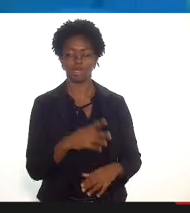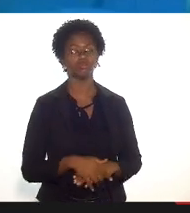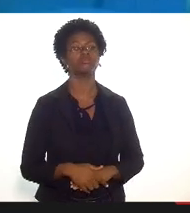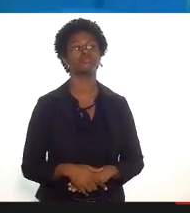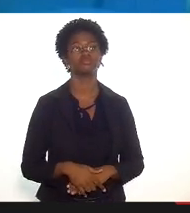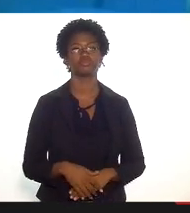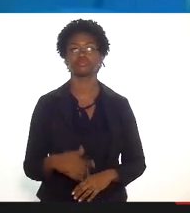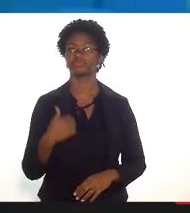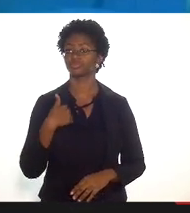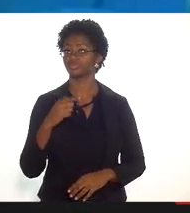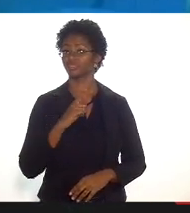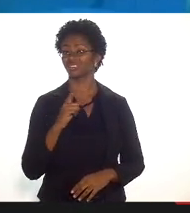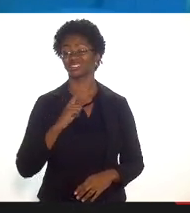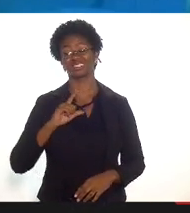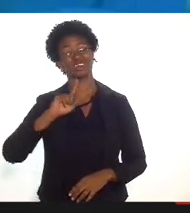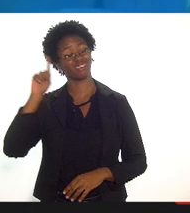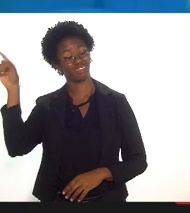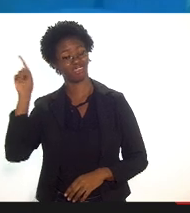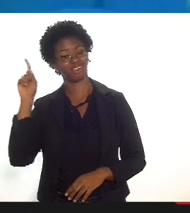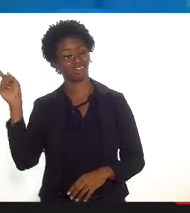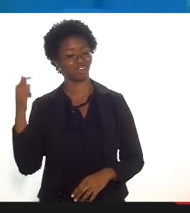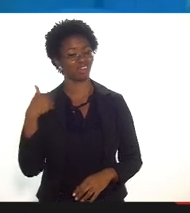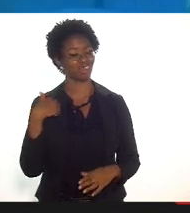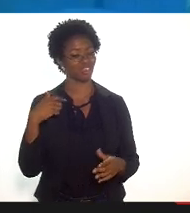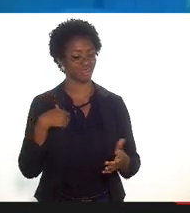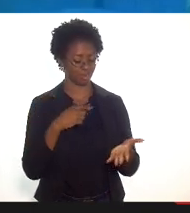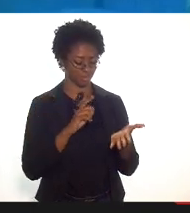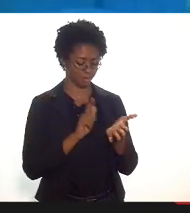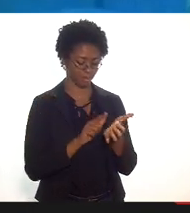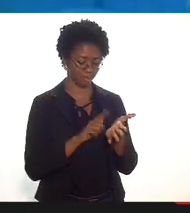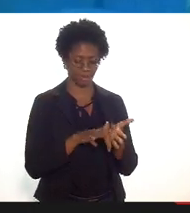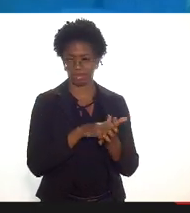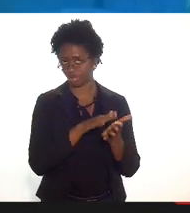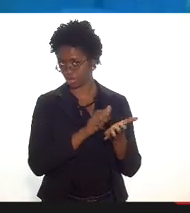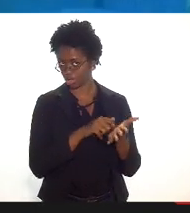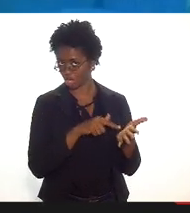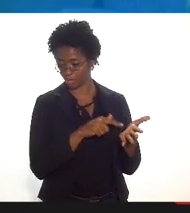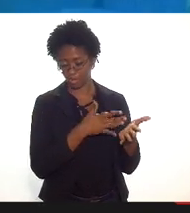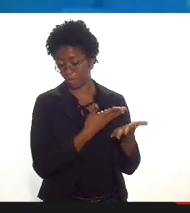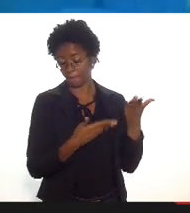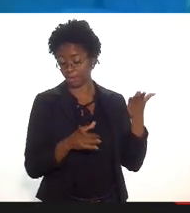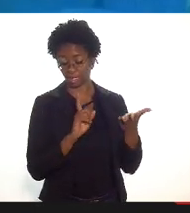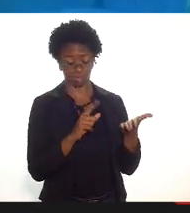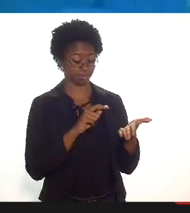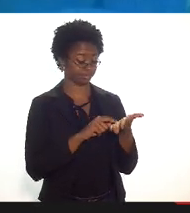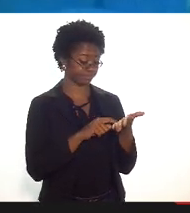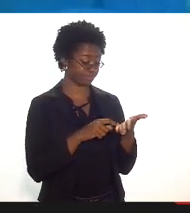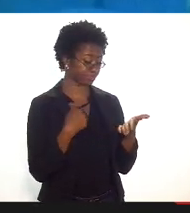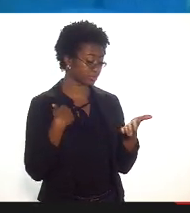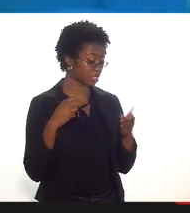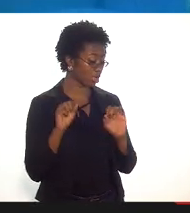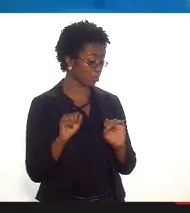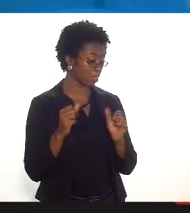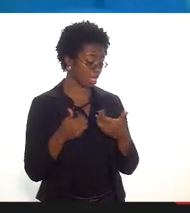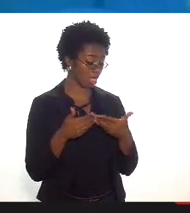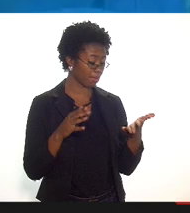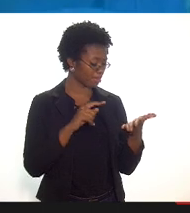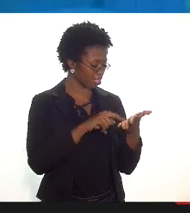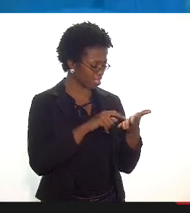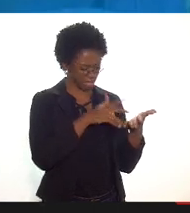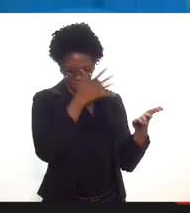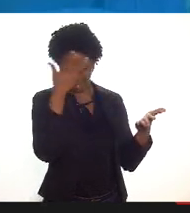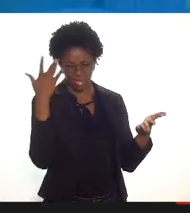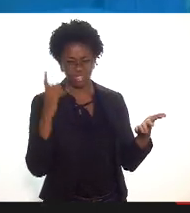eu tenho lá, os números estão anotados, que eu estou aqui em frente ao caderninho que eu anotei no papel para não perder. O que eu vou poder abrir com o pessoal que eu